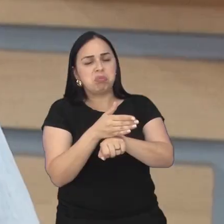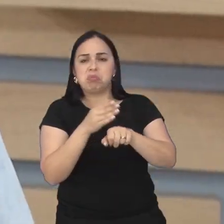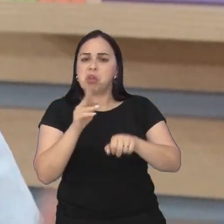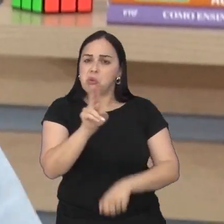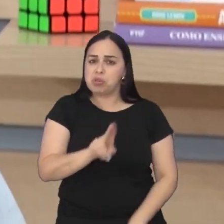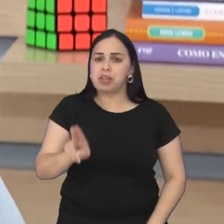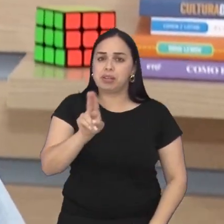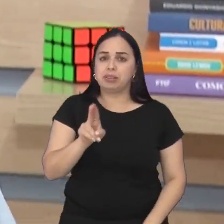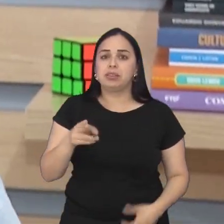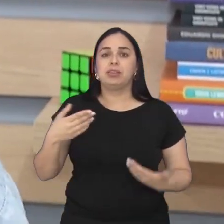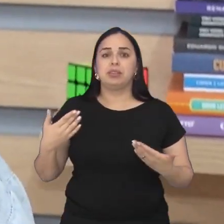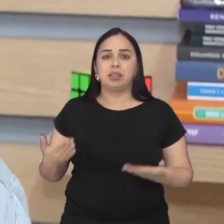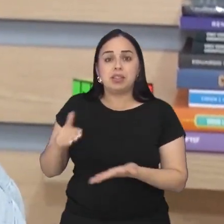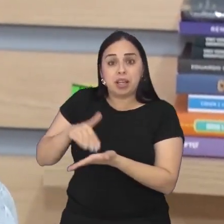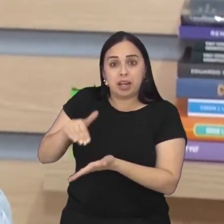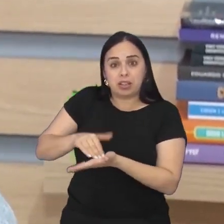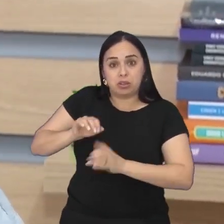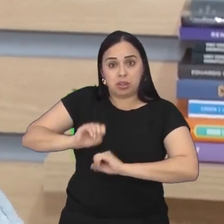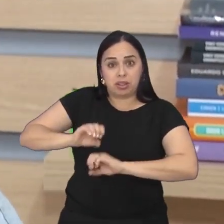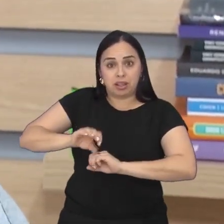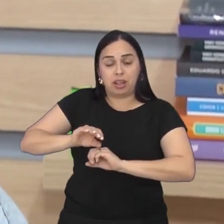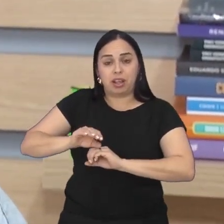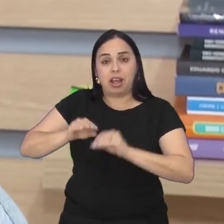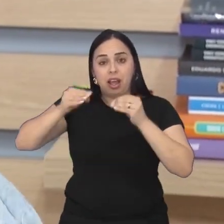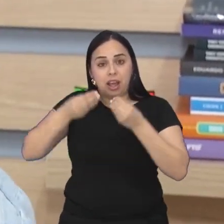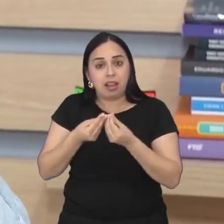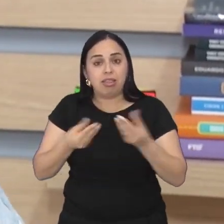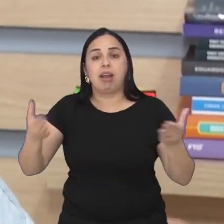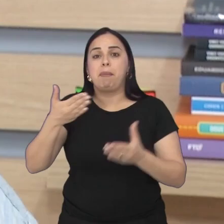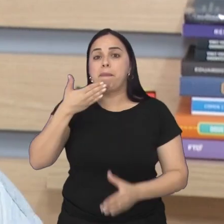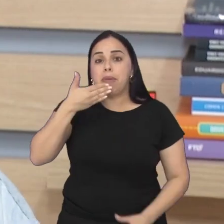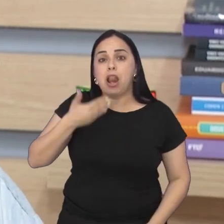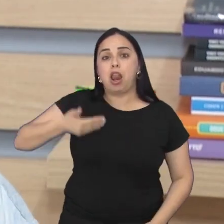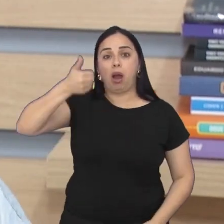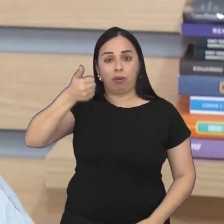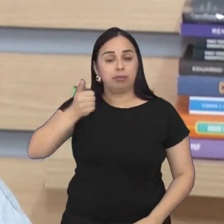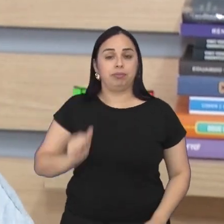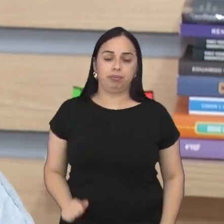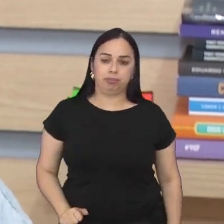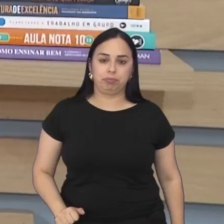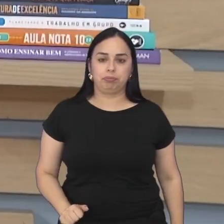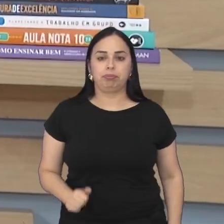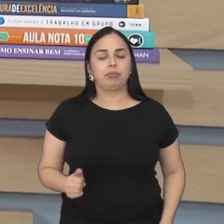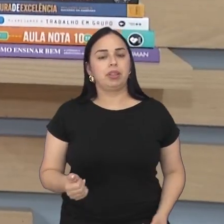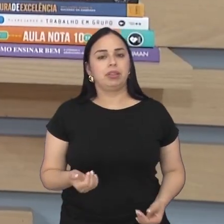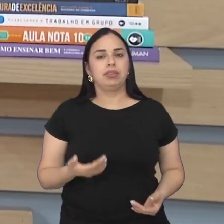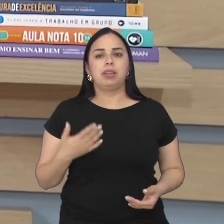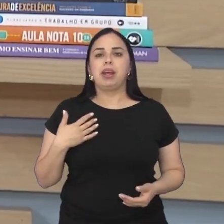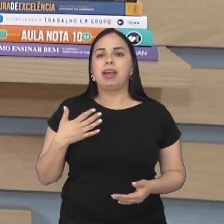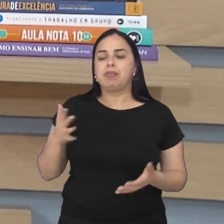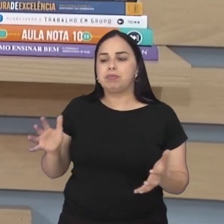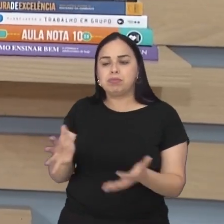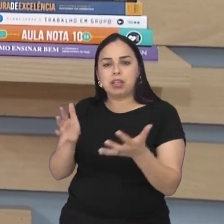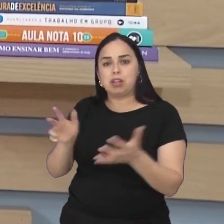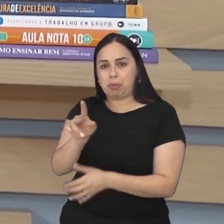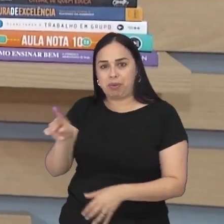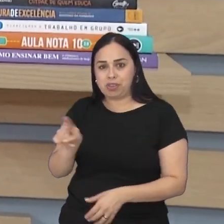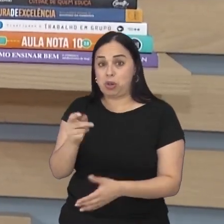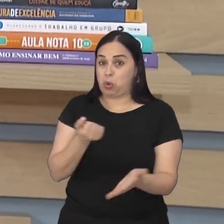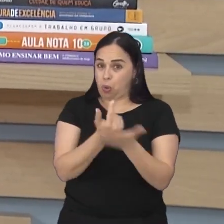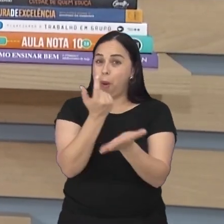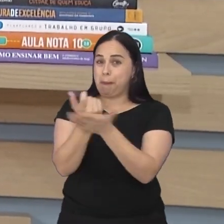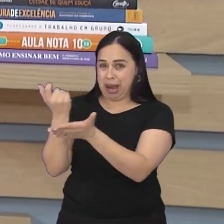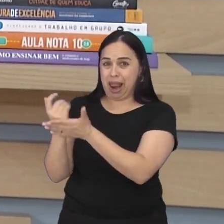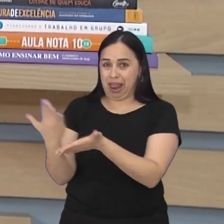municipal. Para o secretário de Educação, tudo isso contribui para a melhora da qualidade do ensino. Traz para o professor um investimento, porque